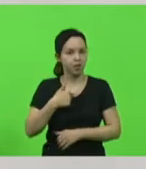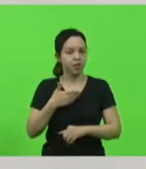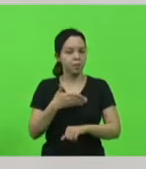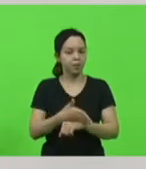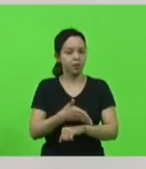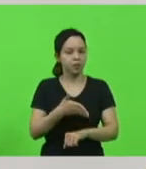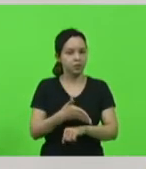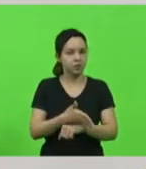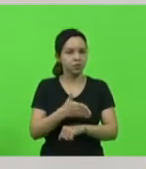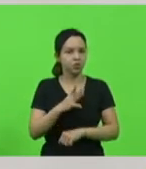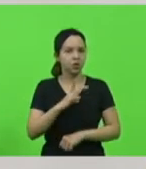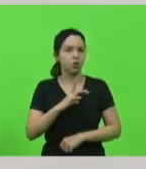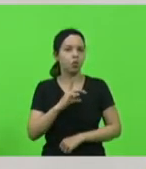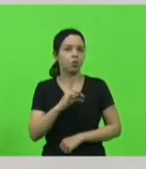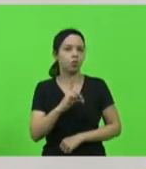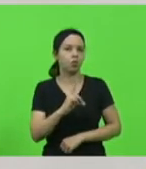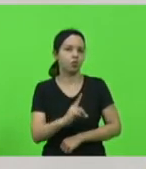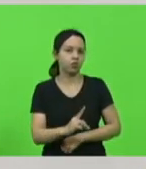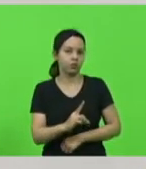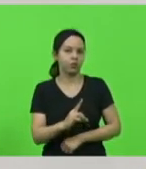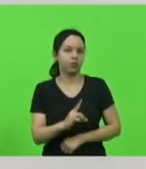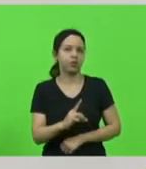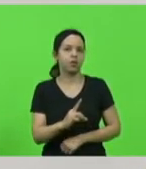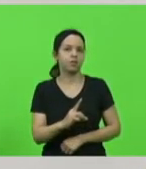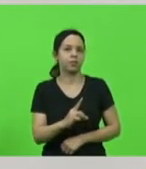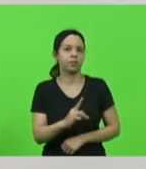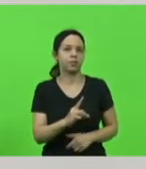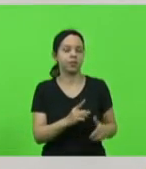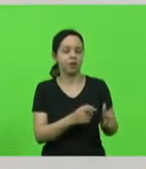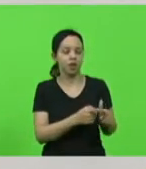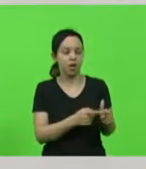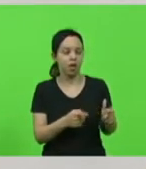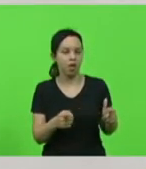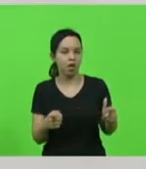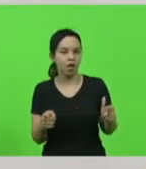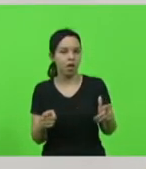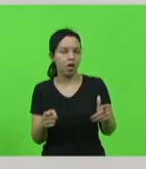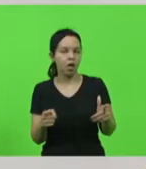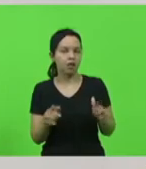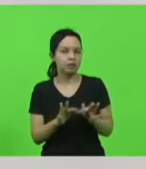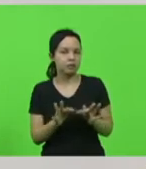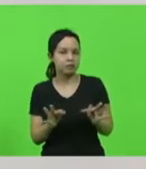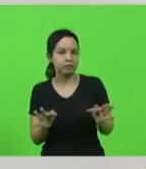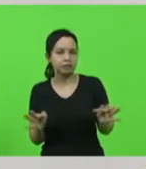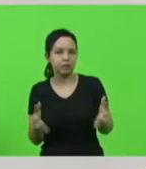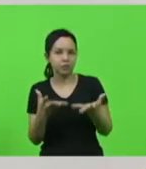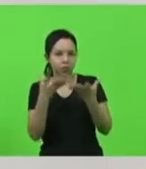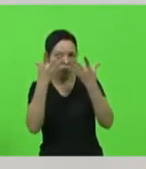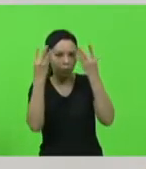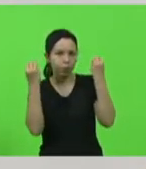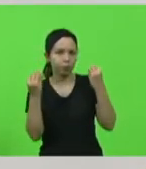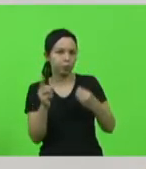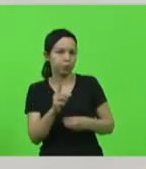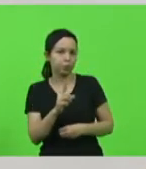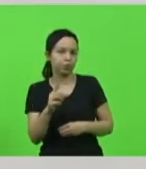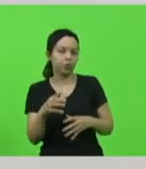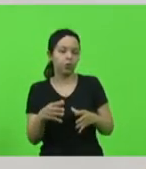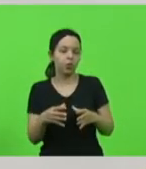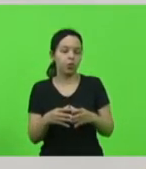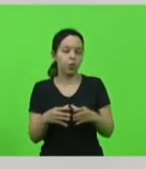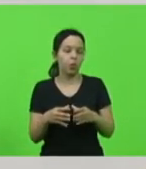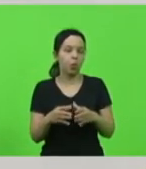pela coordenadoria não passaria despercebida. E com a bancada feminina unida, como